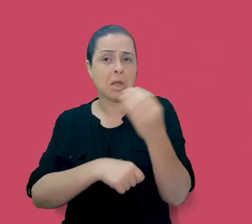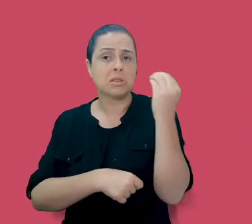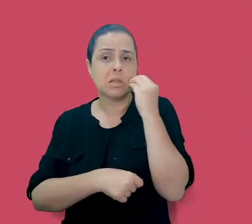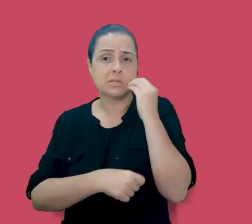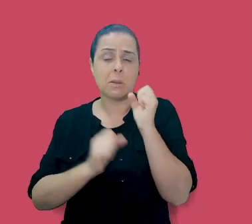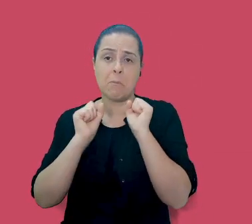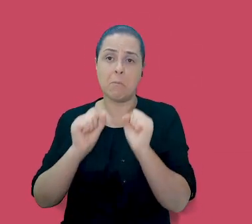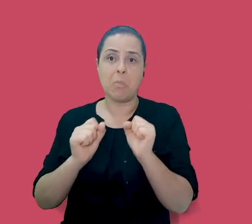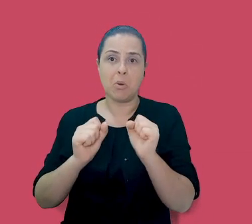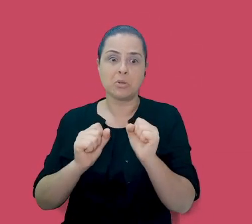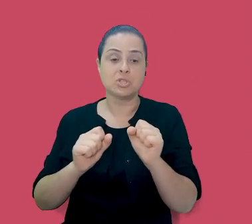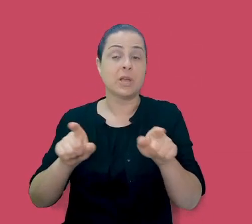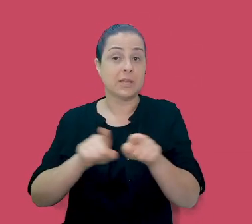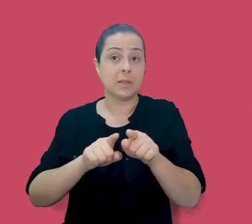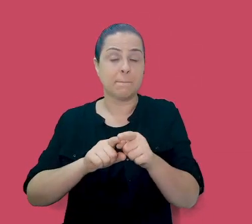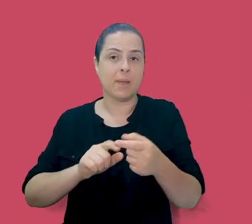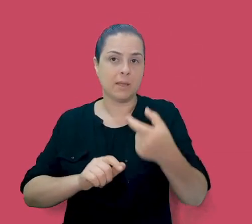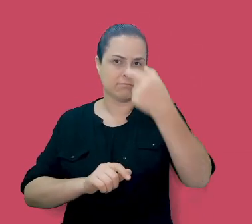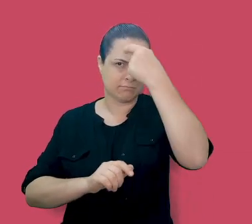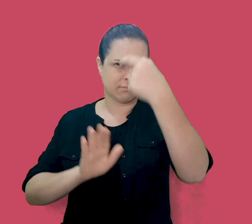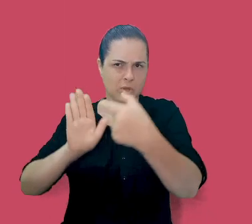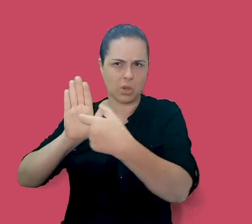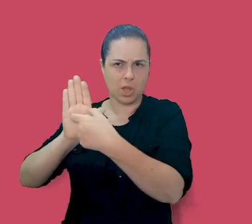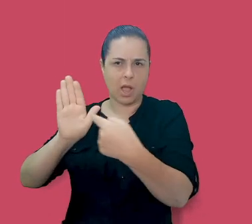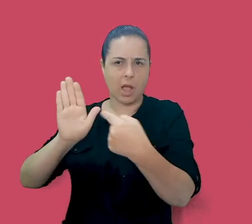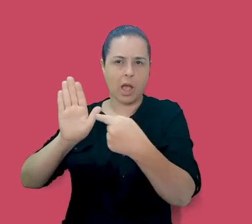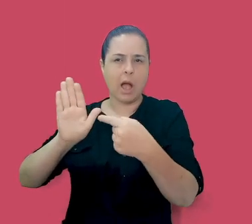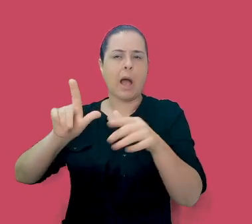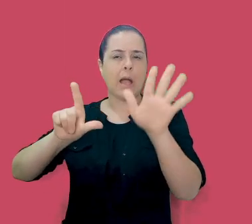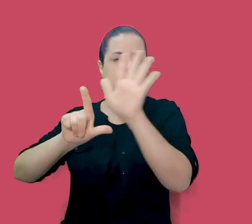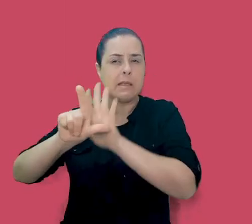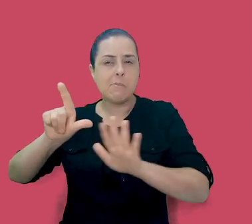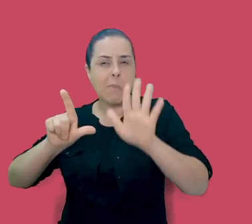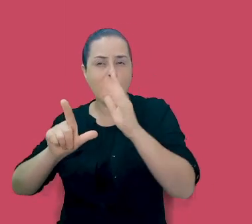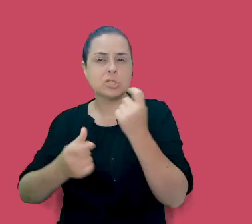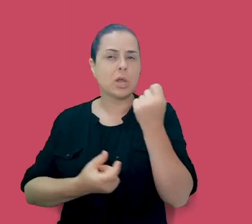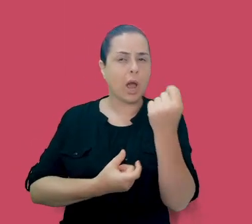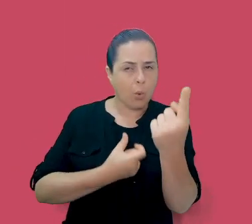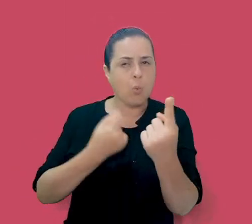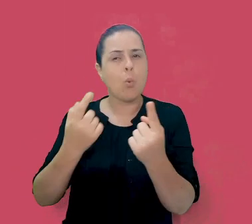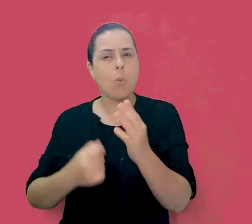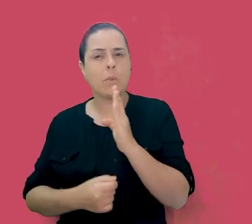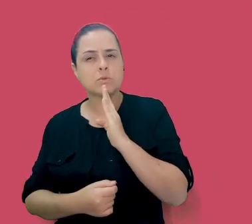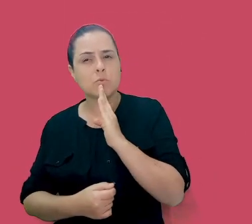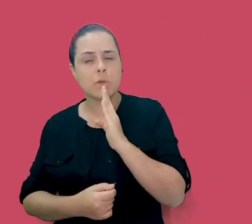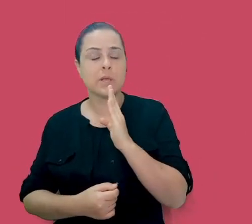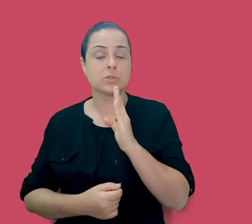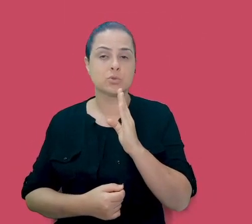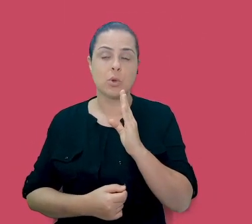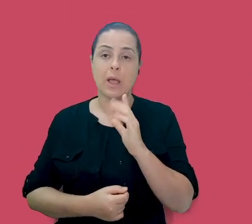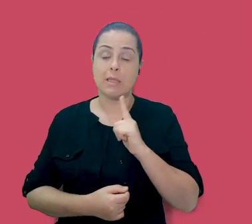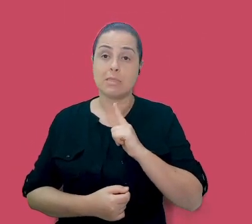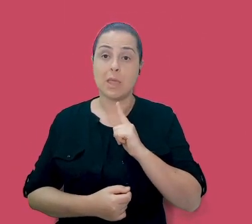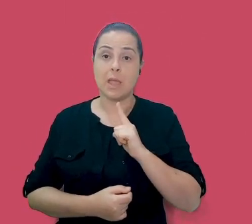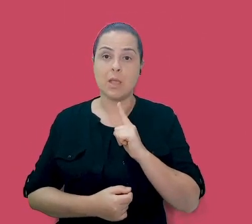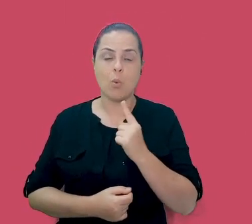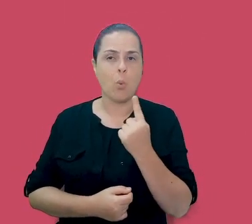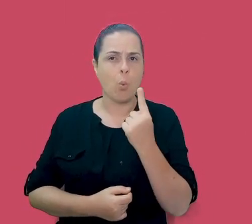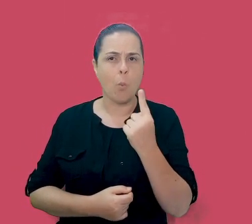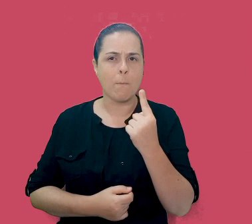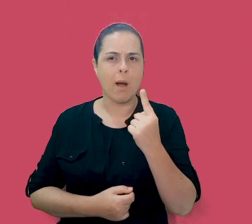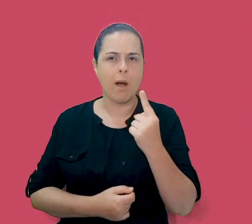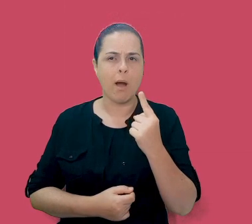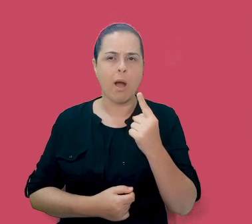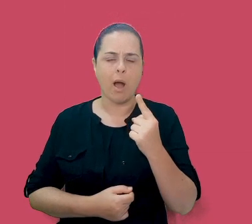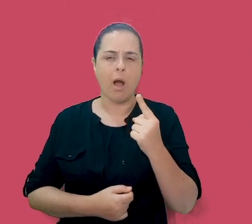de imagem, que é o que você falou um pouquinho aí também. Tem algumas, eu não conheço muitas, eu estou descobrindo uma que chama Mid Journey.